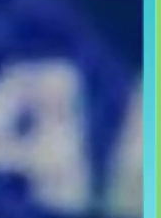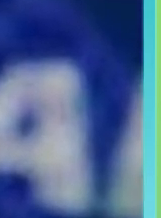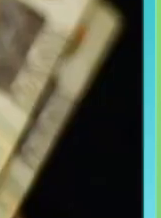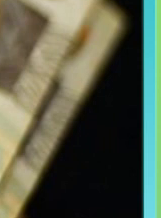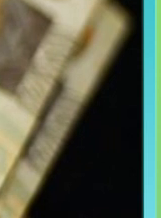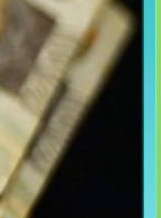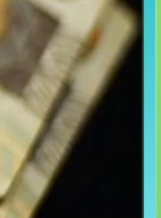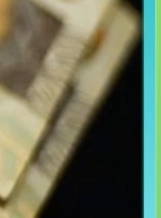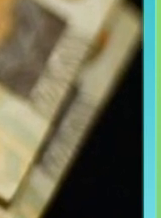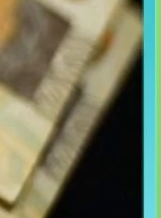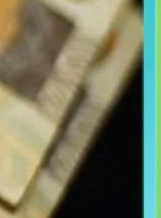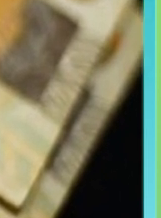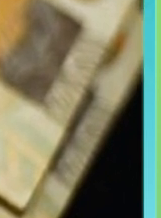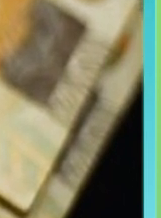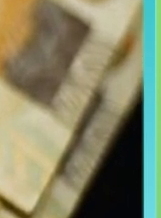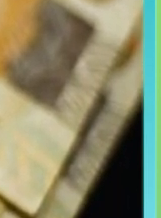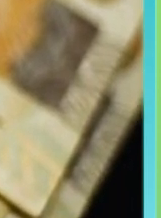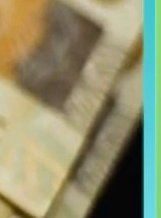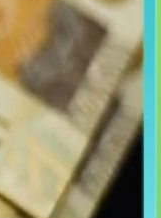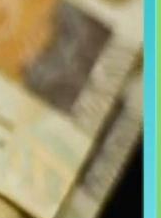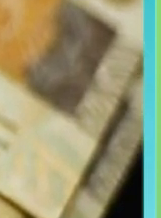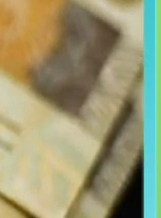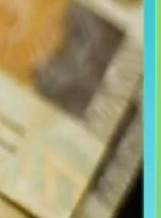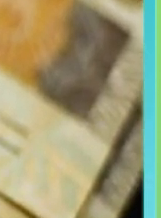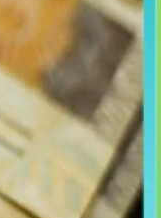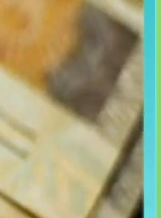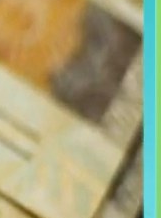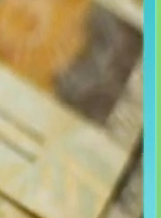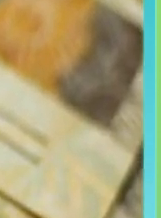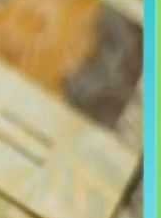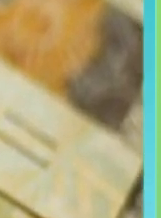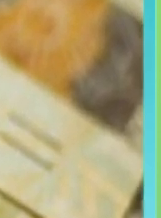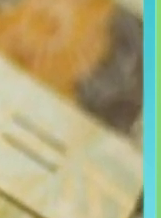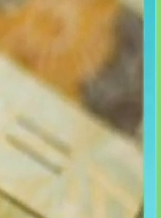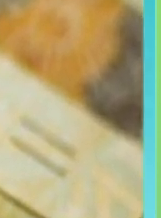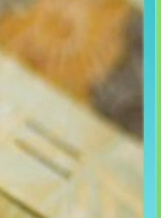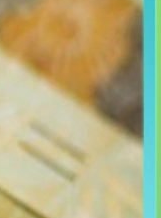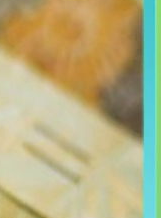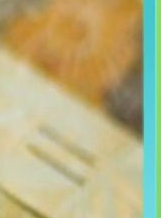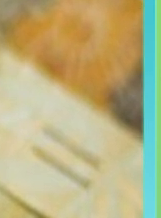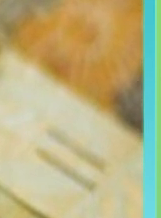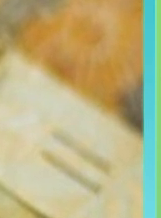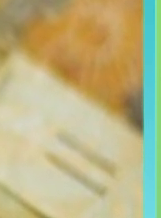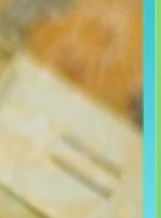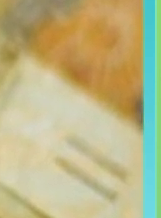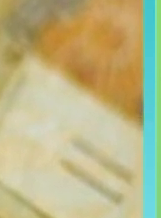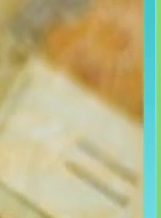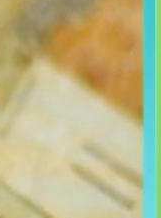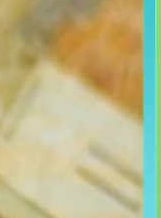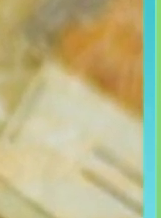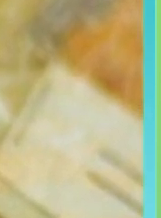beneficiários do INSS finalmente a resposta veio 14º salário vai ser pago ou não vai ser pago os